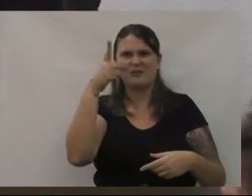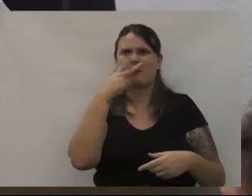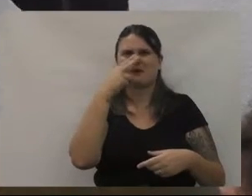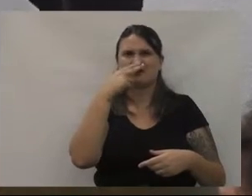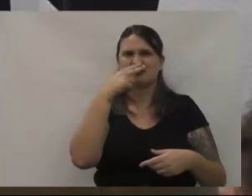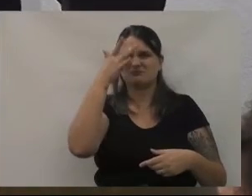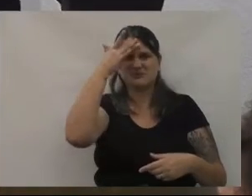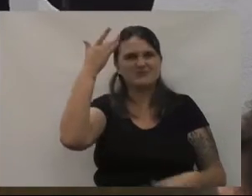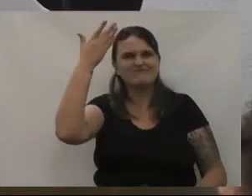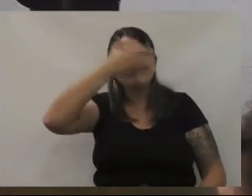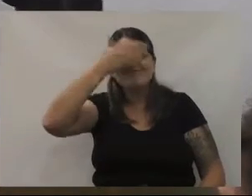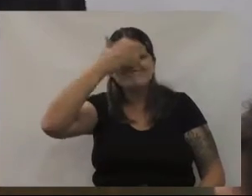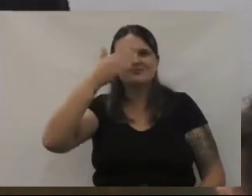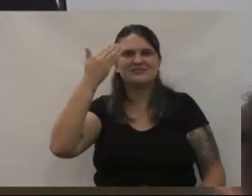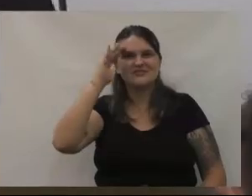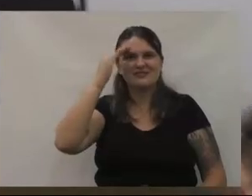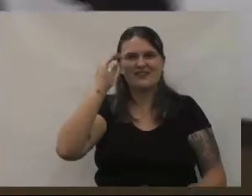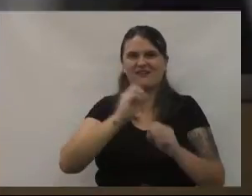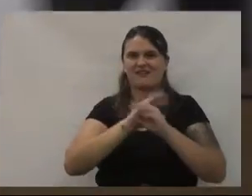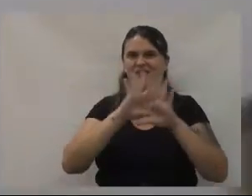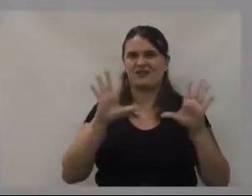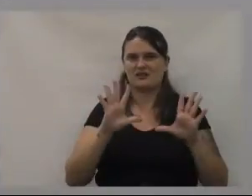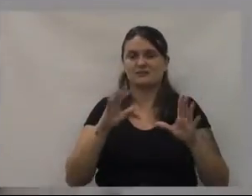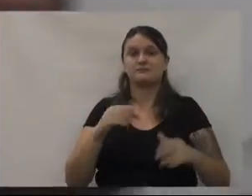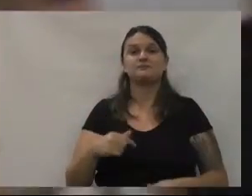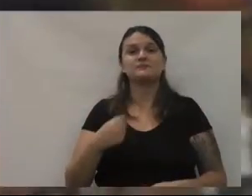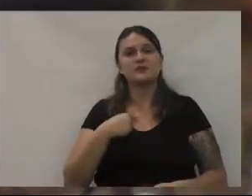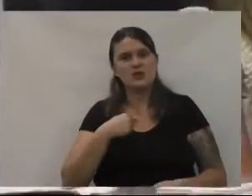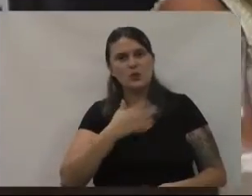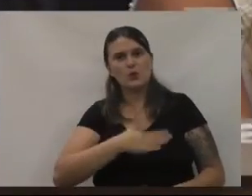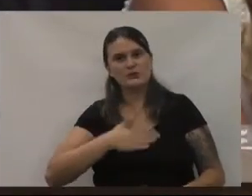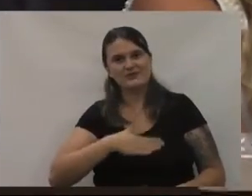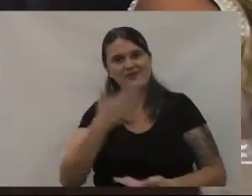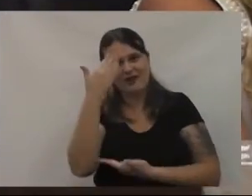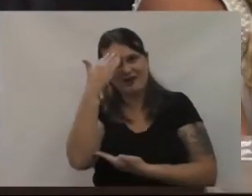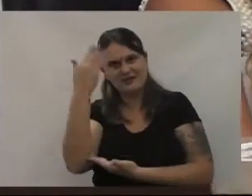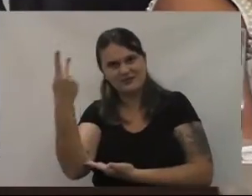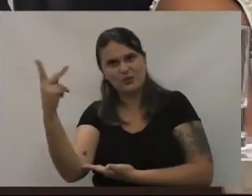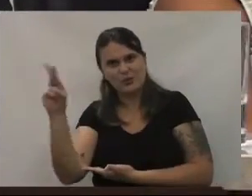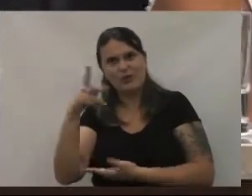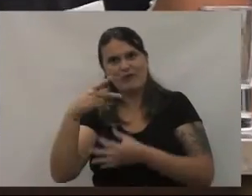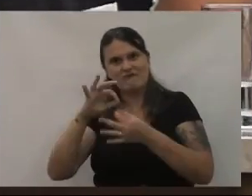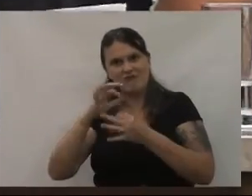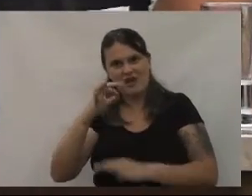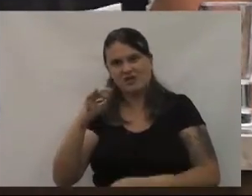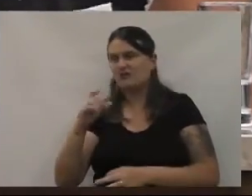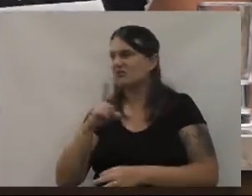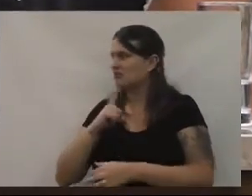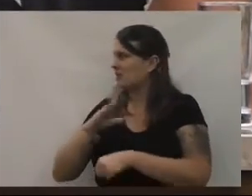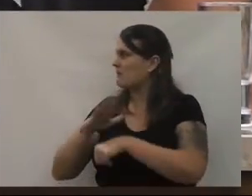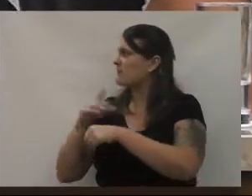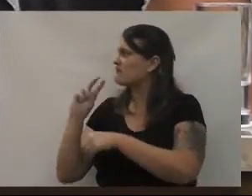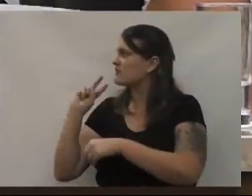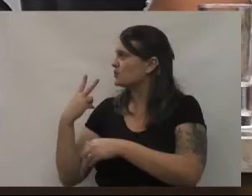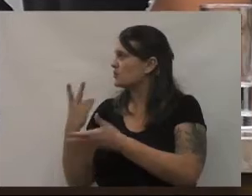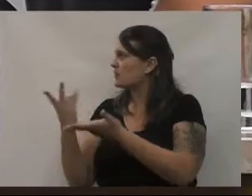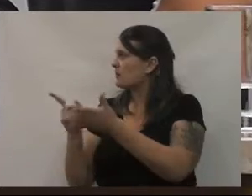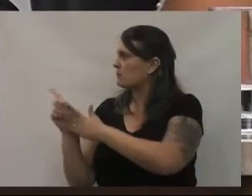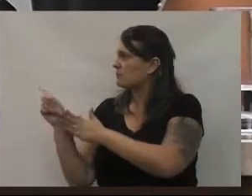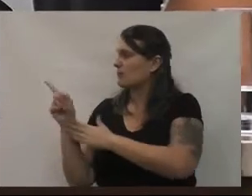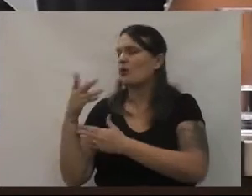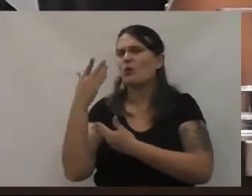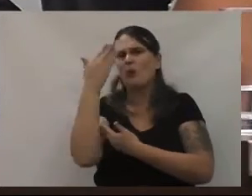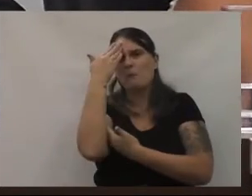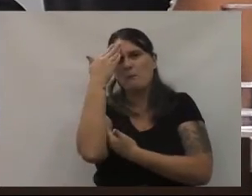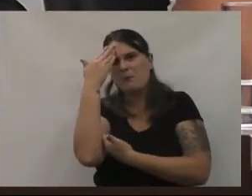dele. Eu gostaria de agradecer, mais alguns senhores a fazer pergunta.